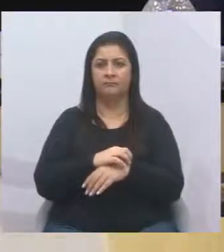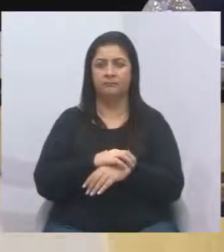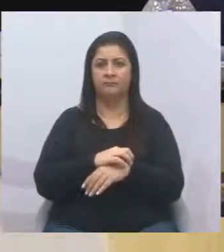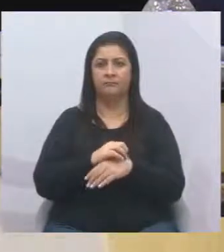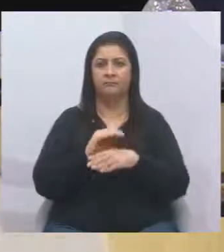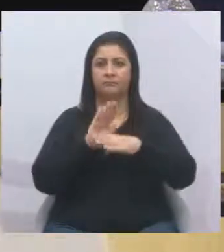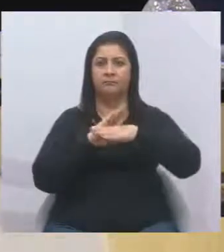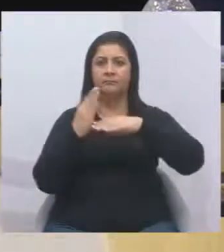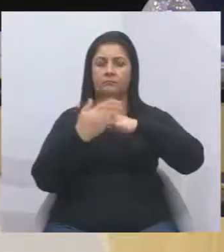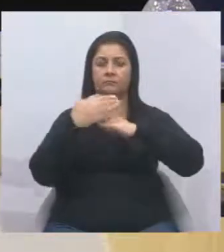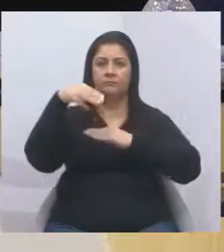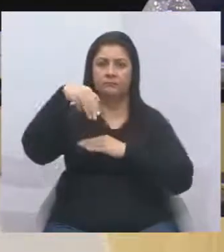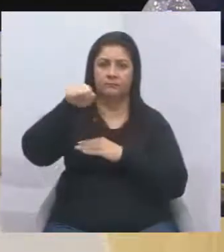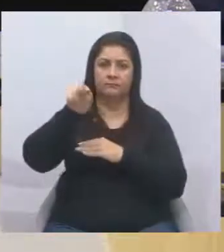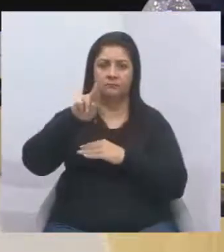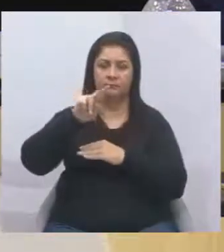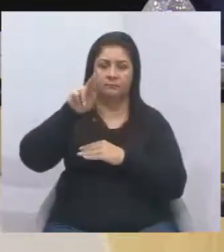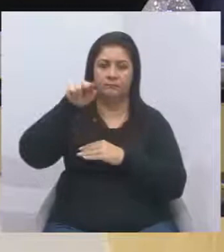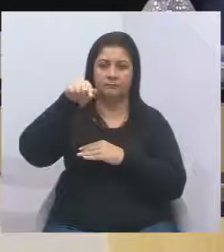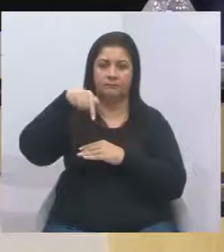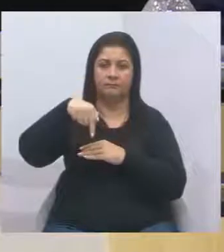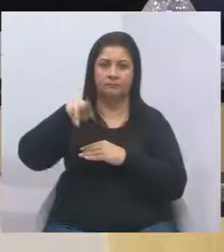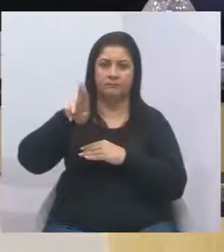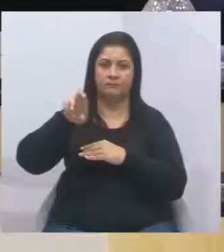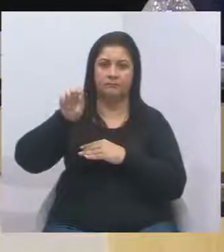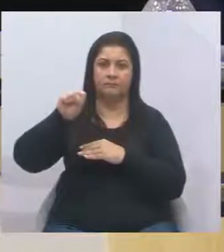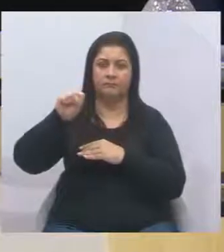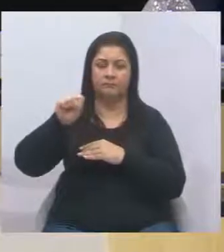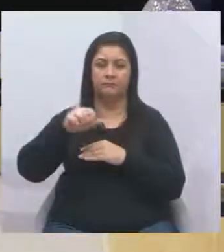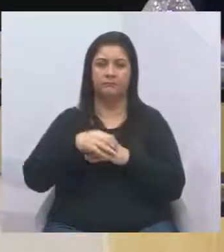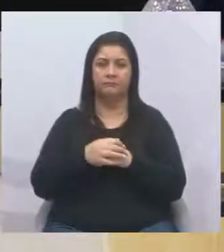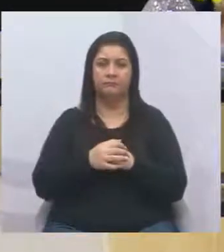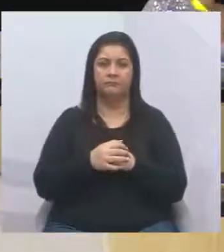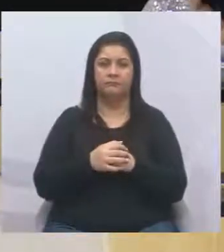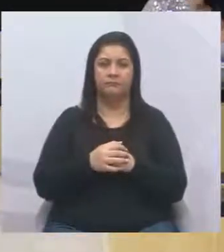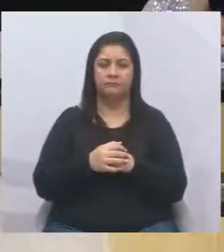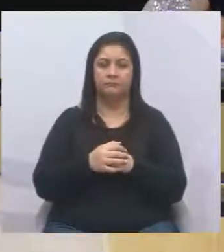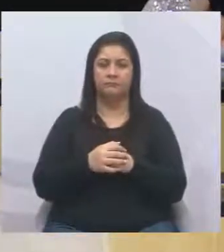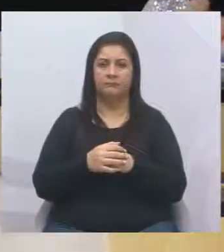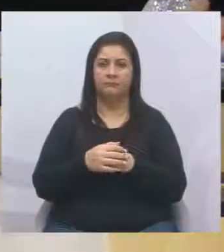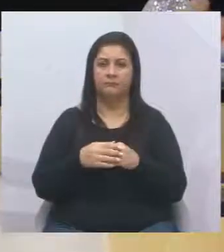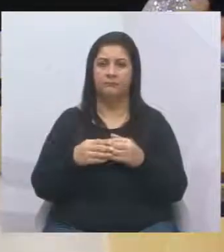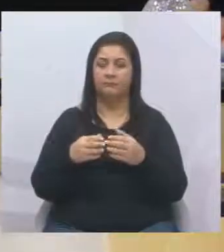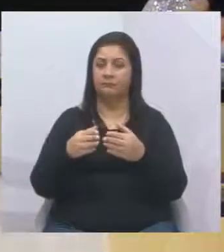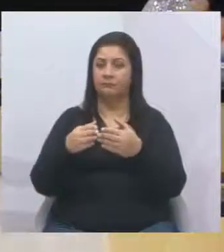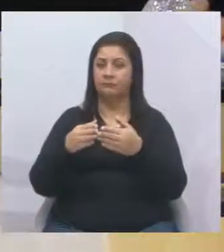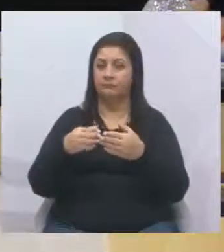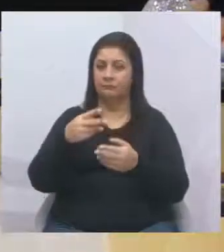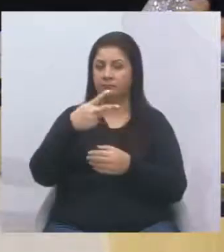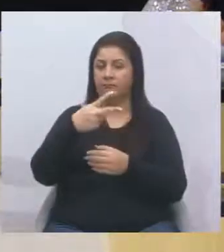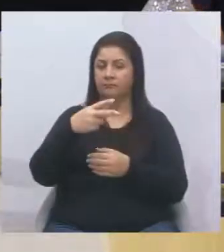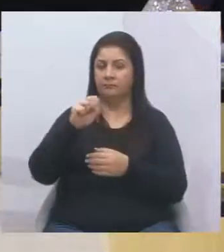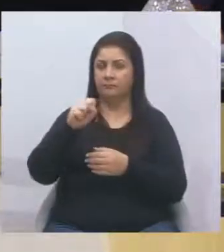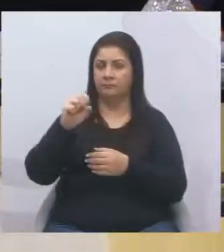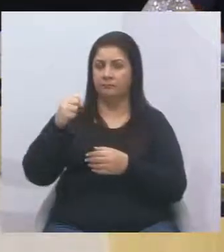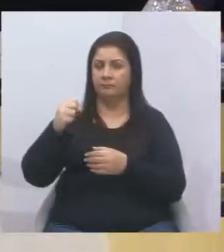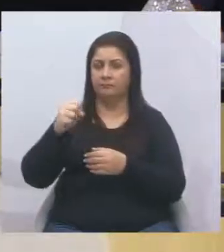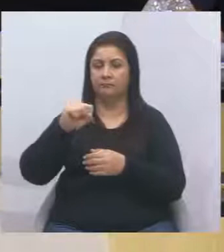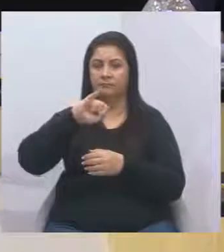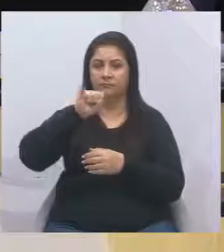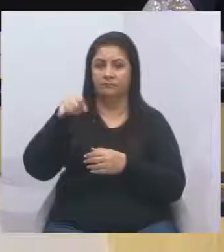Jardim do Marquês, em Jacareí. Autoria, vereador Paulinho do Esporte. Requerimento 288, Aviação